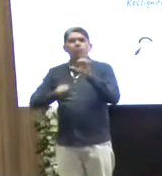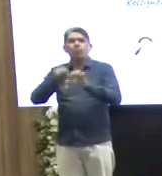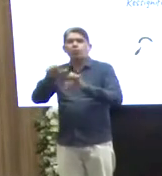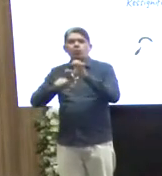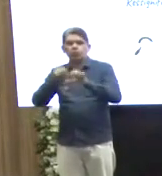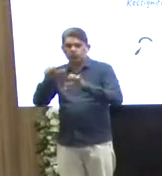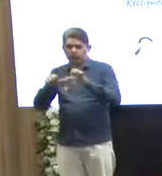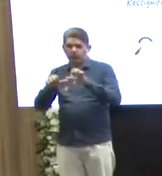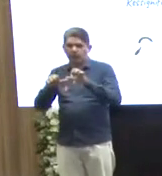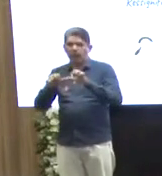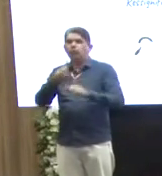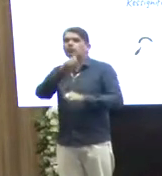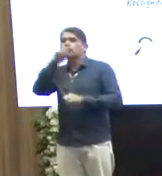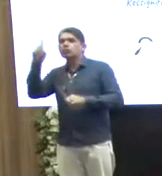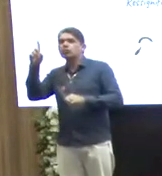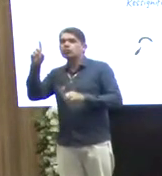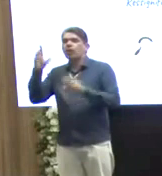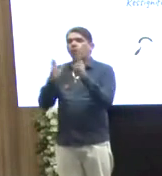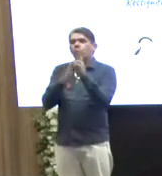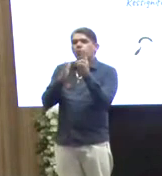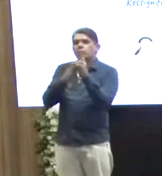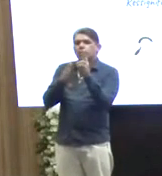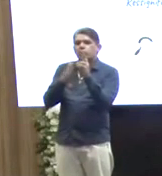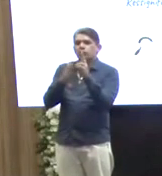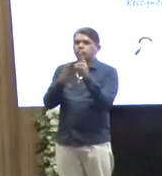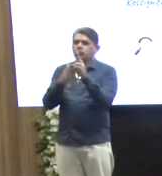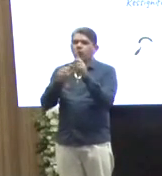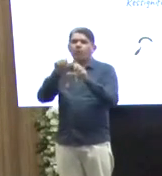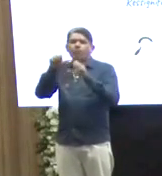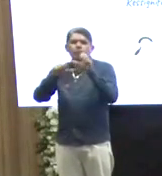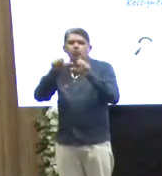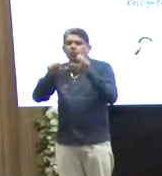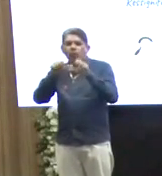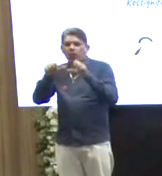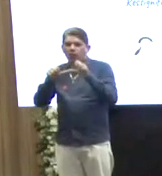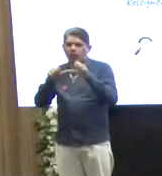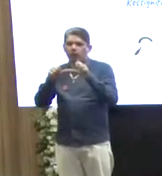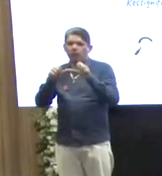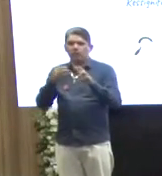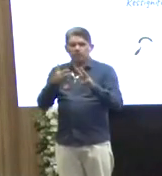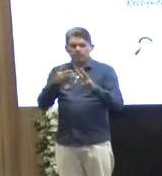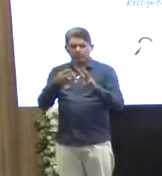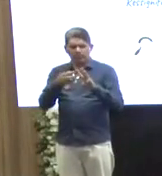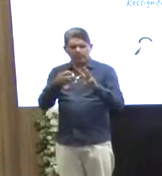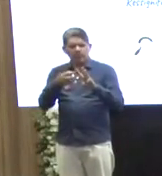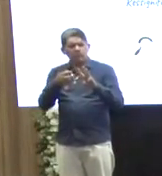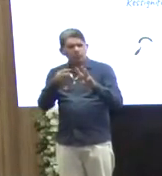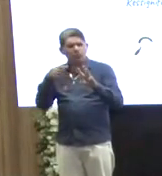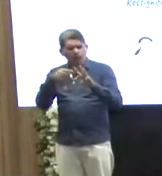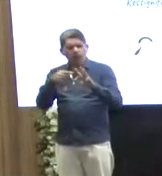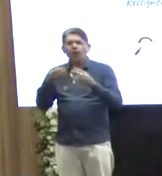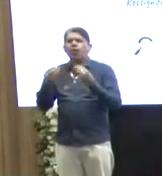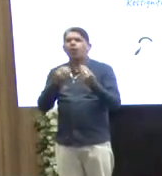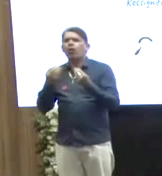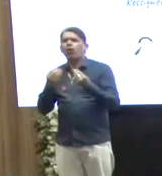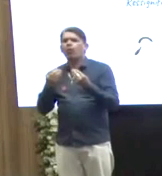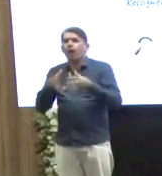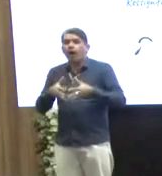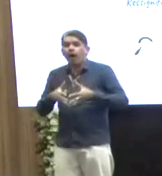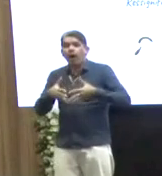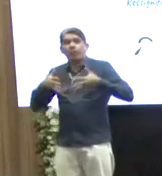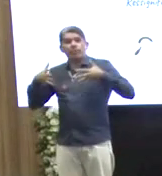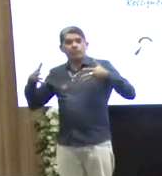ressignifica isso. Nada datado, nada estático, nada físico. Nós tivemos aí o dia